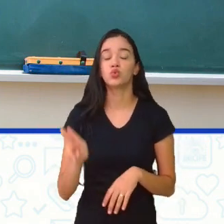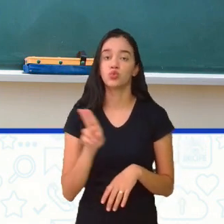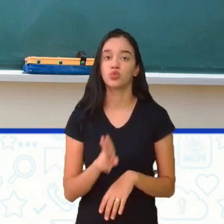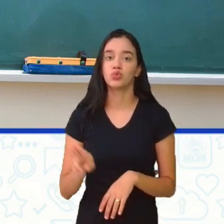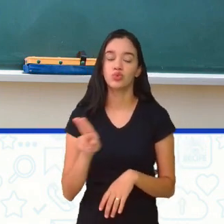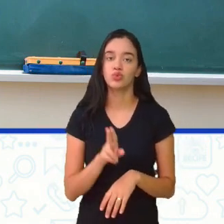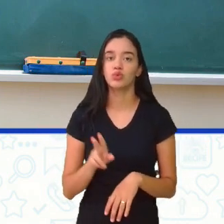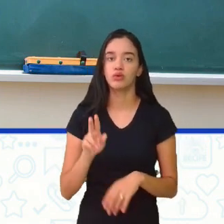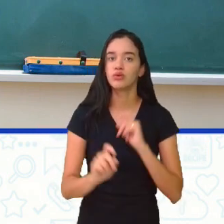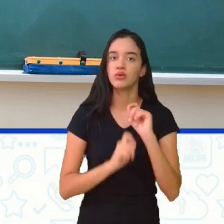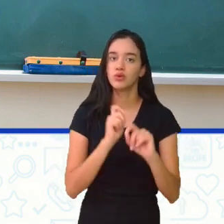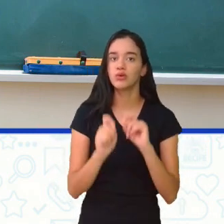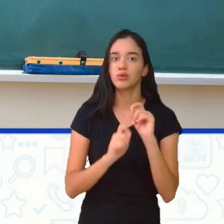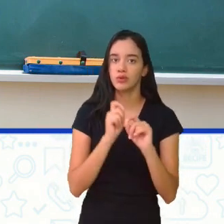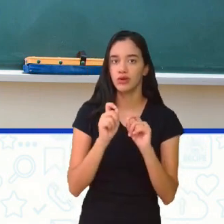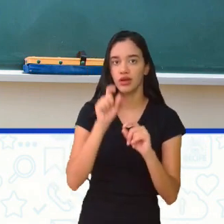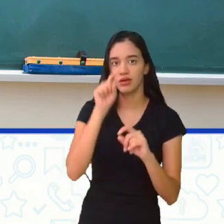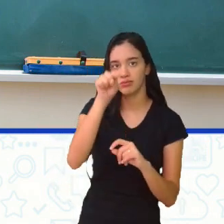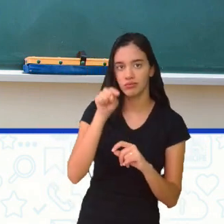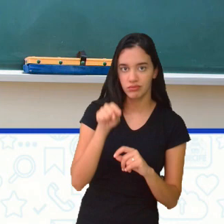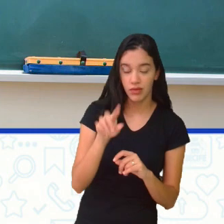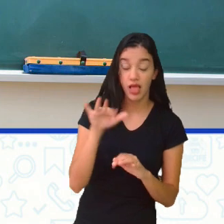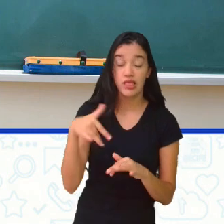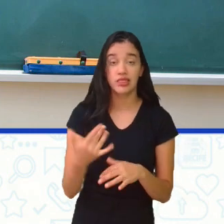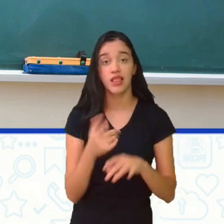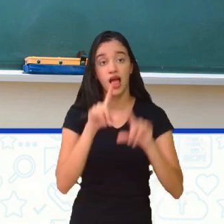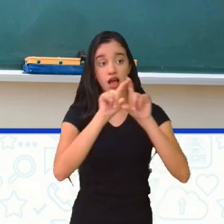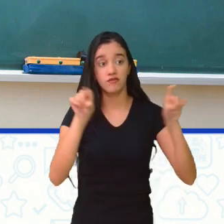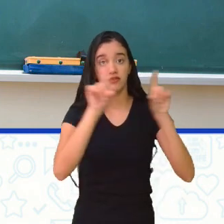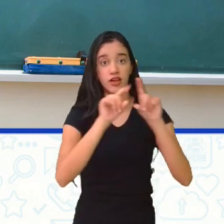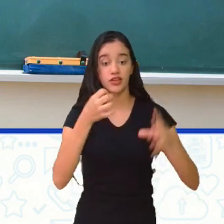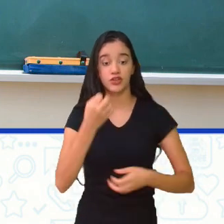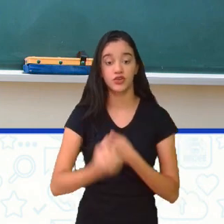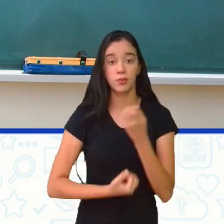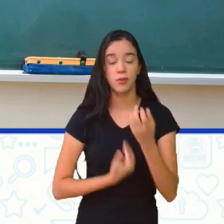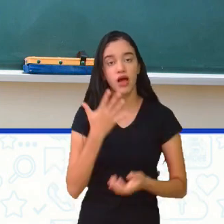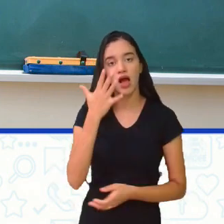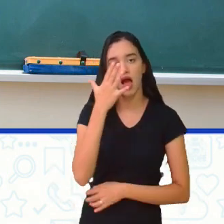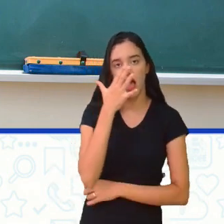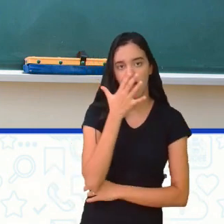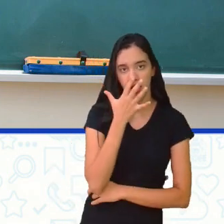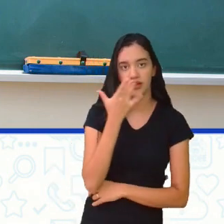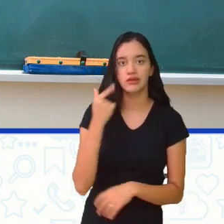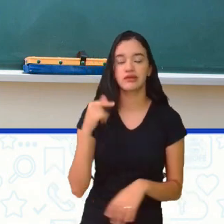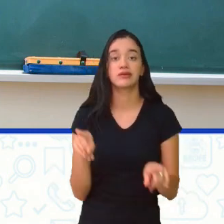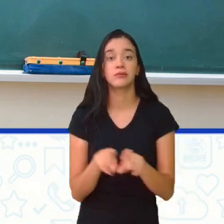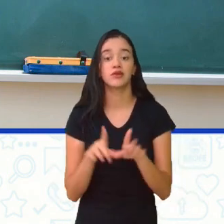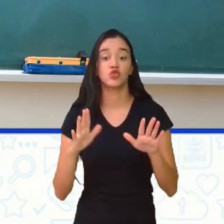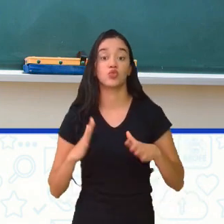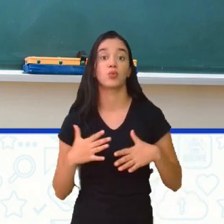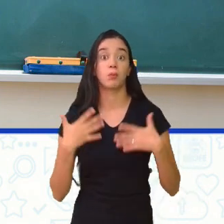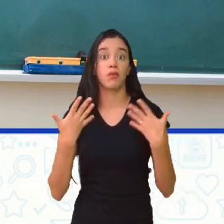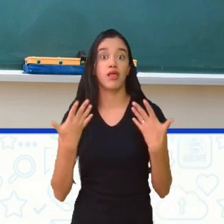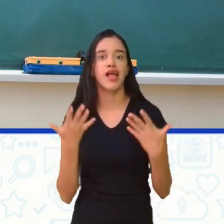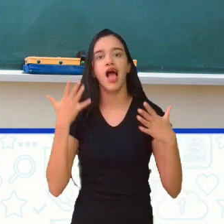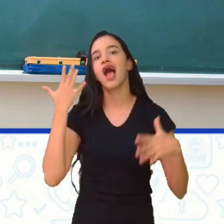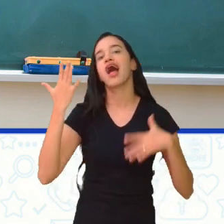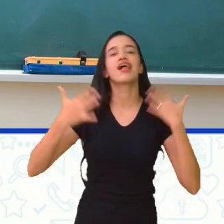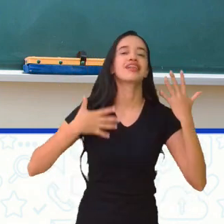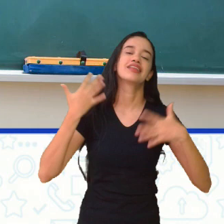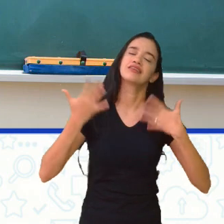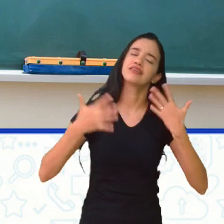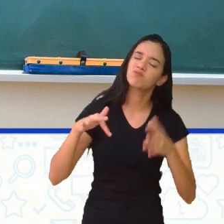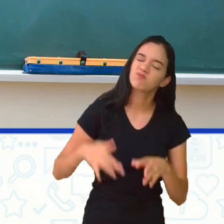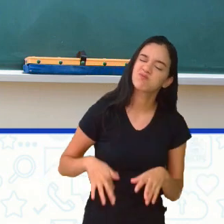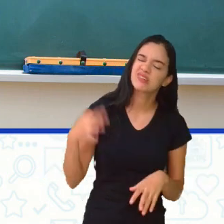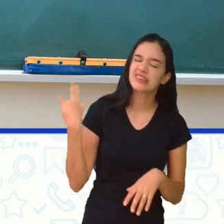Usamos o ponto de exclamação nas frases em que expressamos admiração, surpresa, alegria,